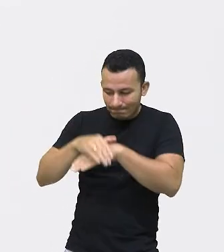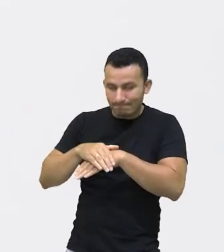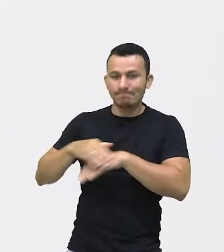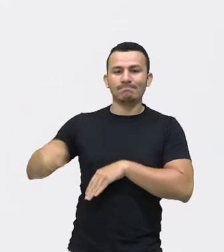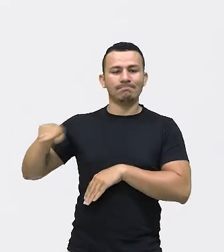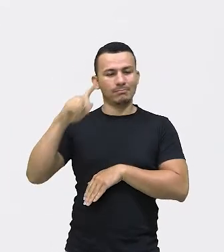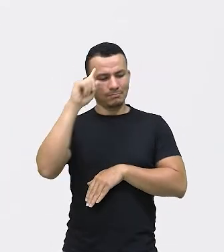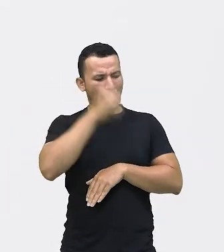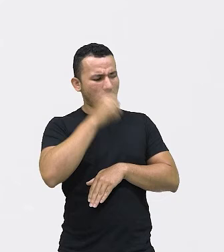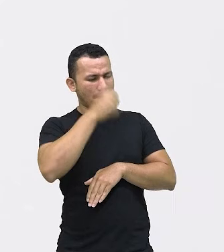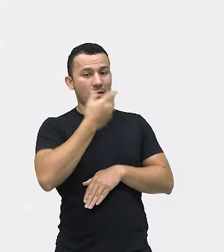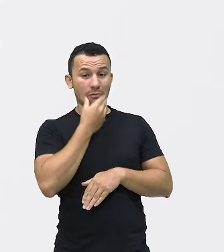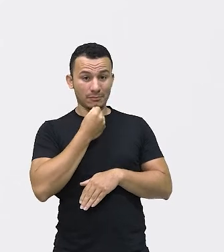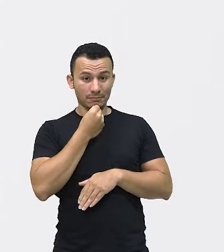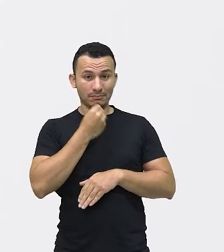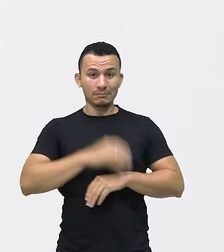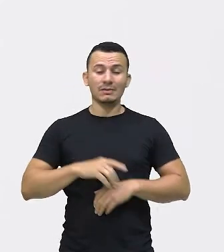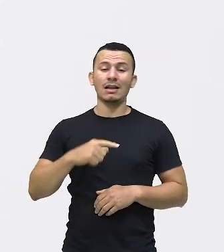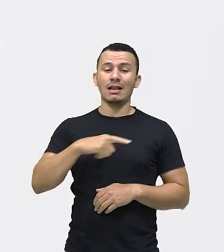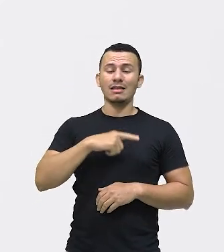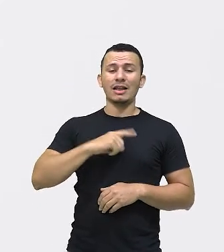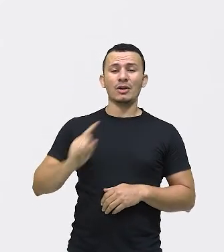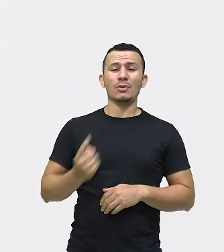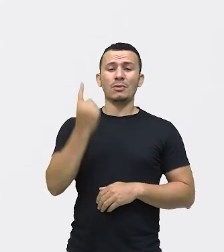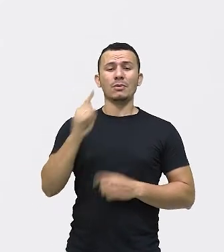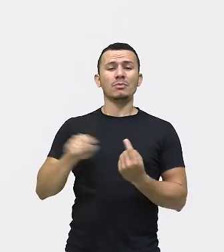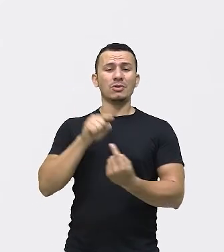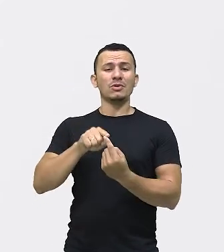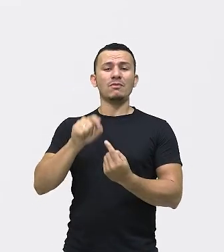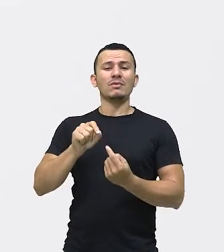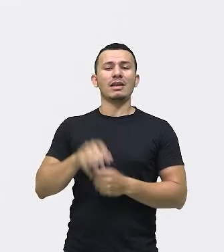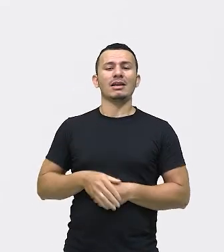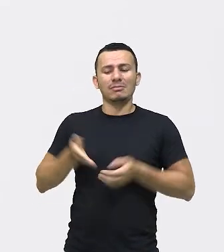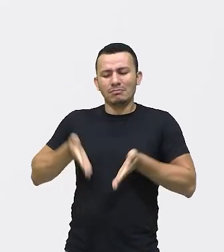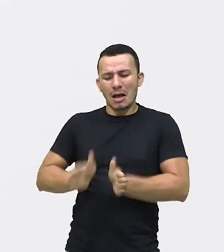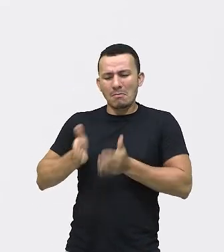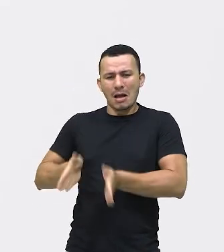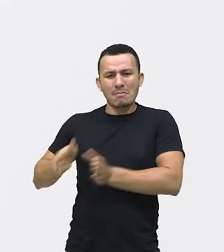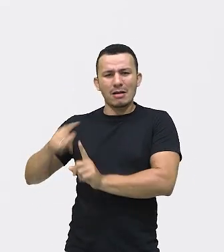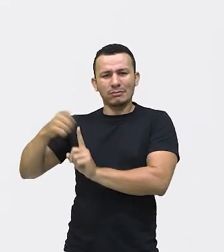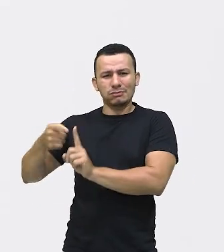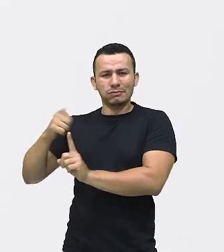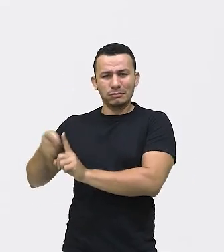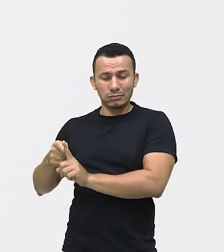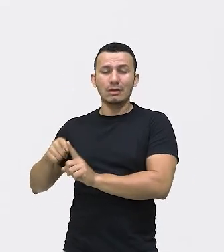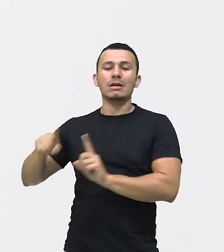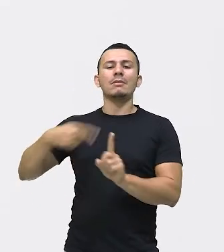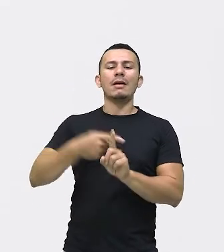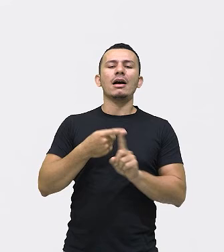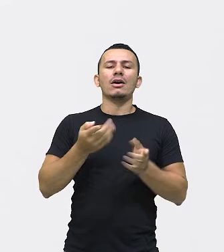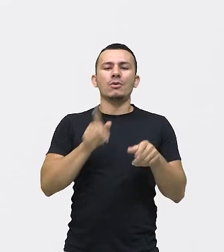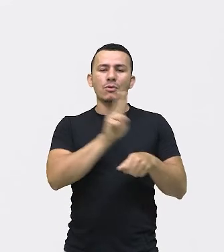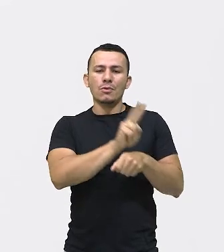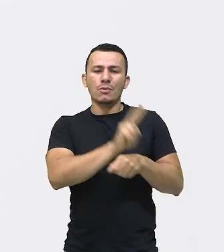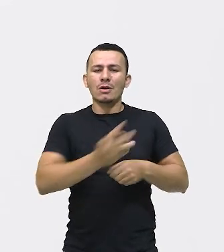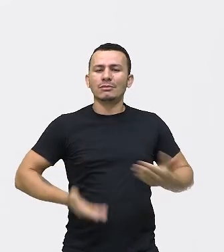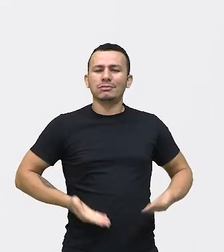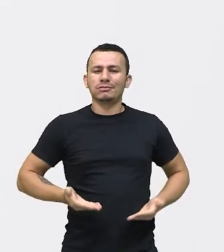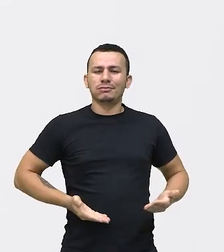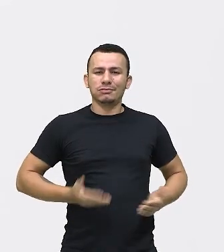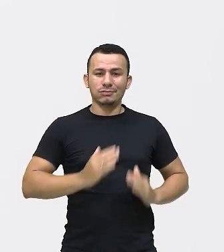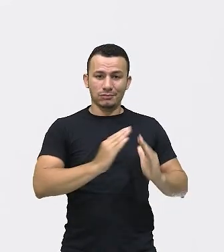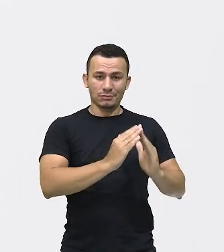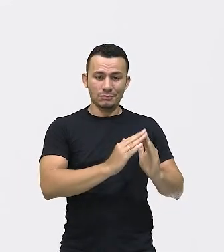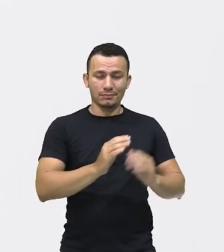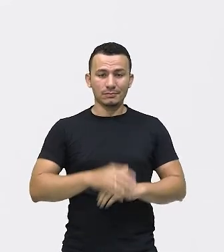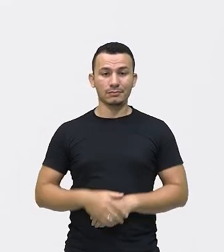tendo aí como única e exclusiva missão gerar filhos saudáveis e cuidar dos serviços domésticos. Ou a alternativa